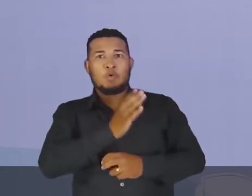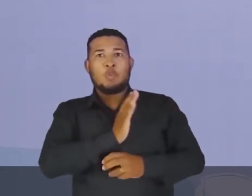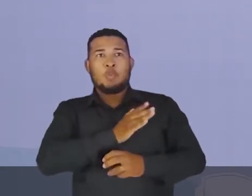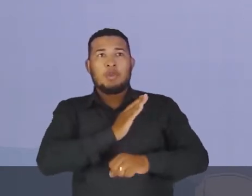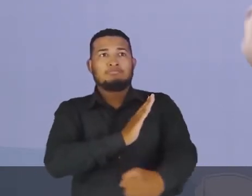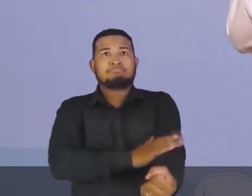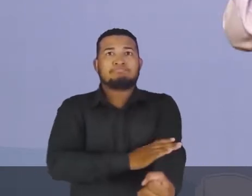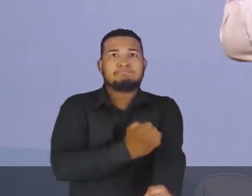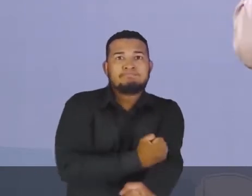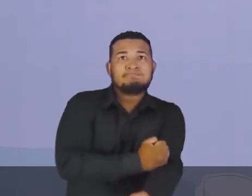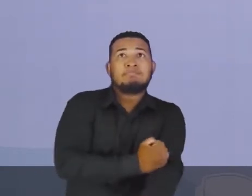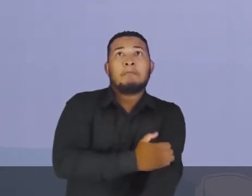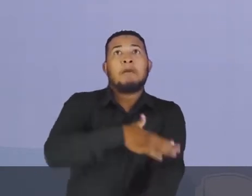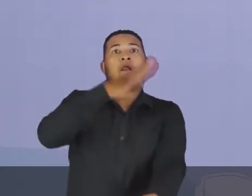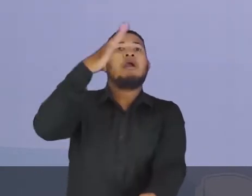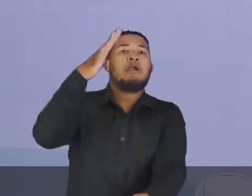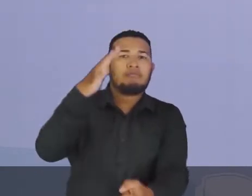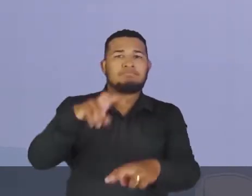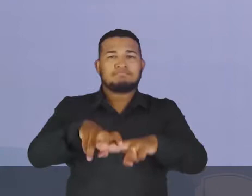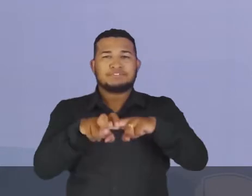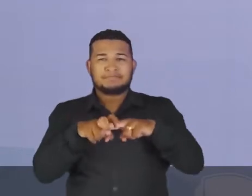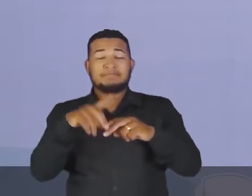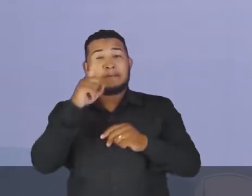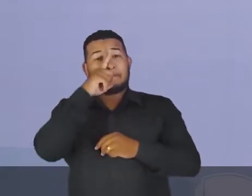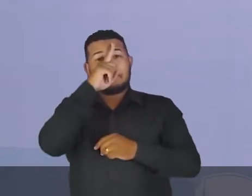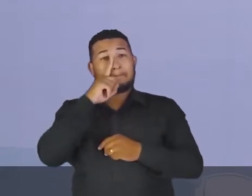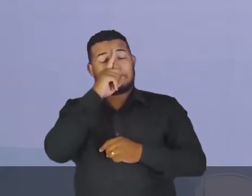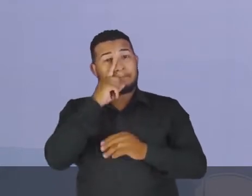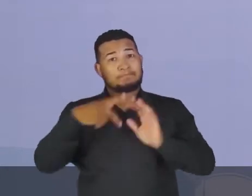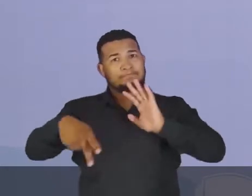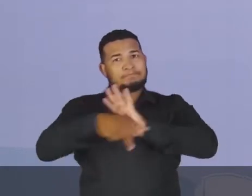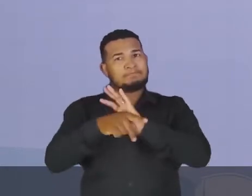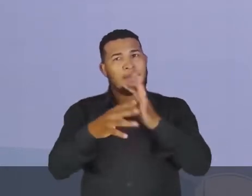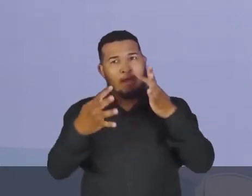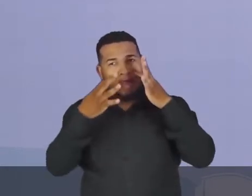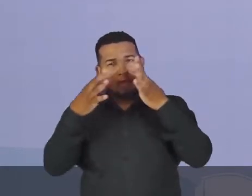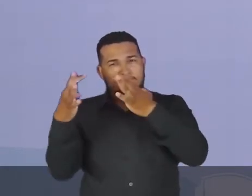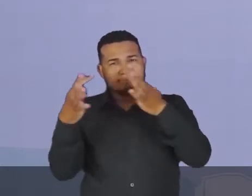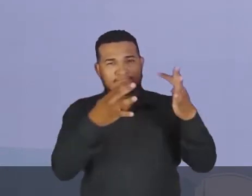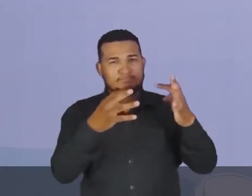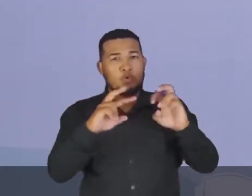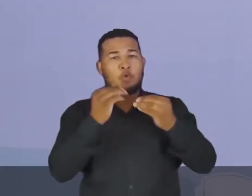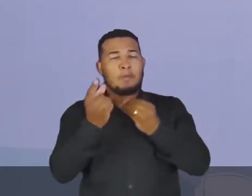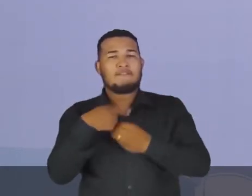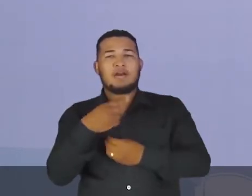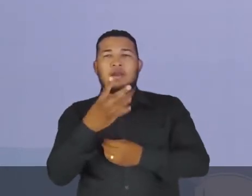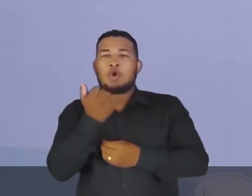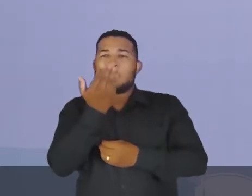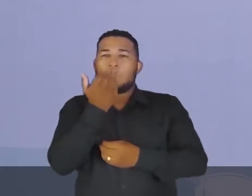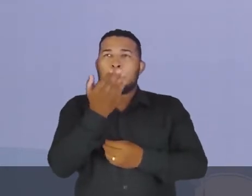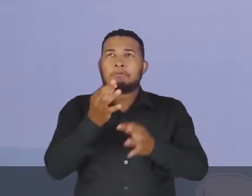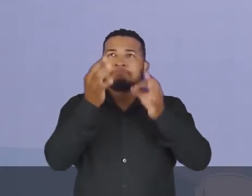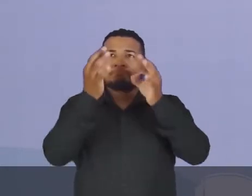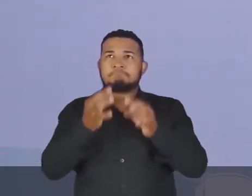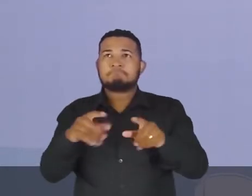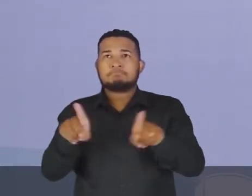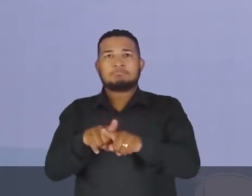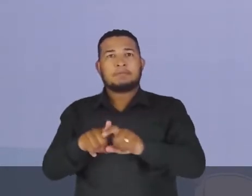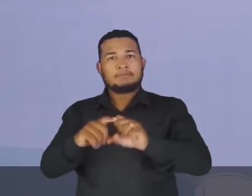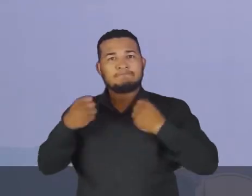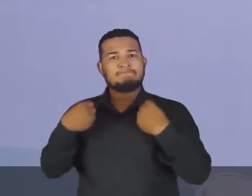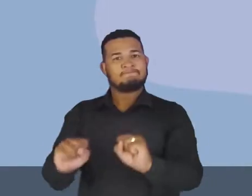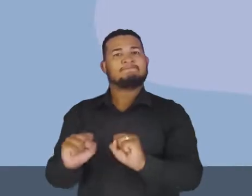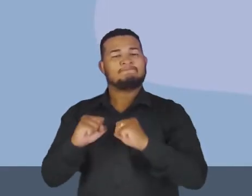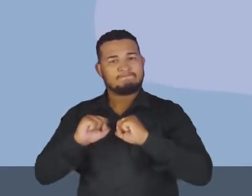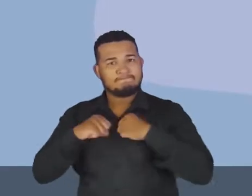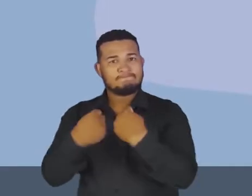à diabetes, então isso já é um fator de risco para você ficar atento em relação à sua dieta e à prática de exercício físico. Voltando